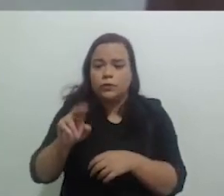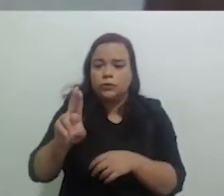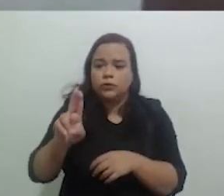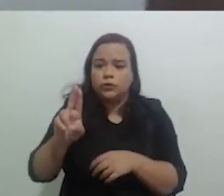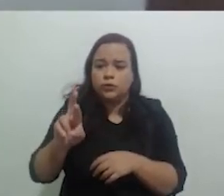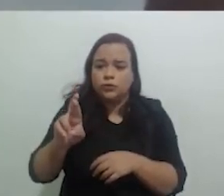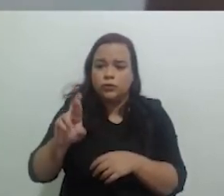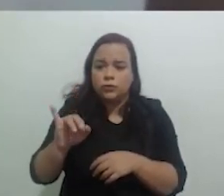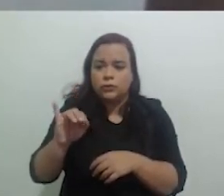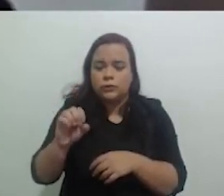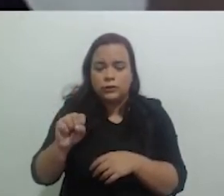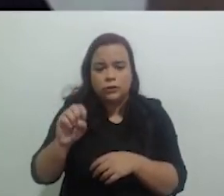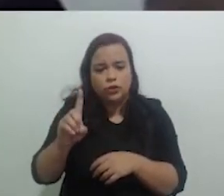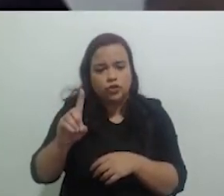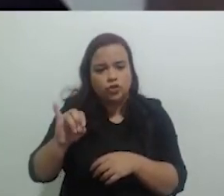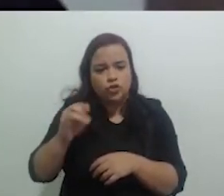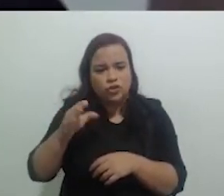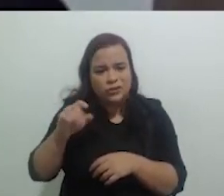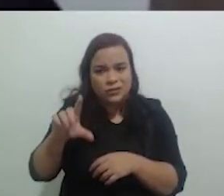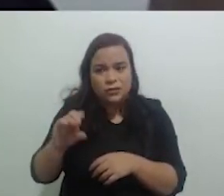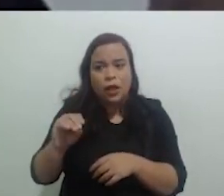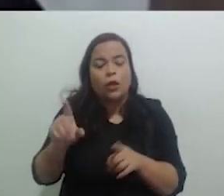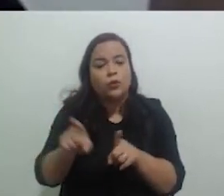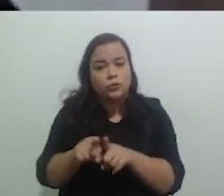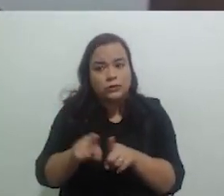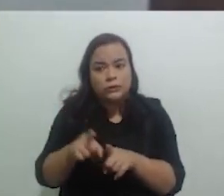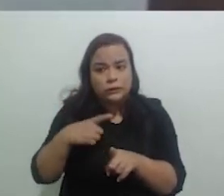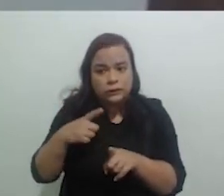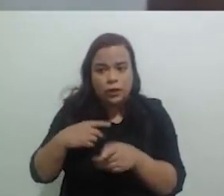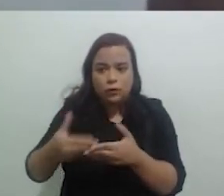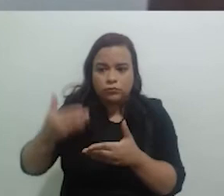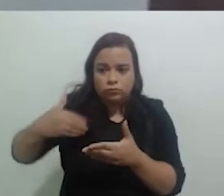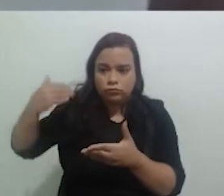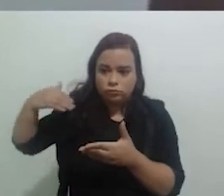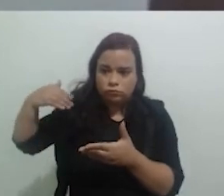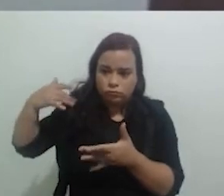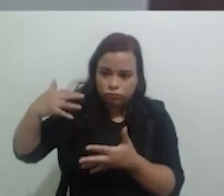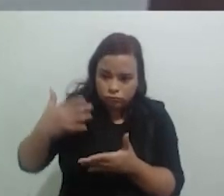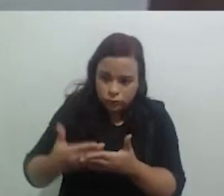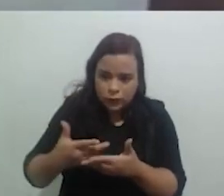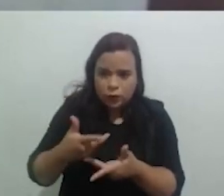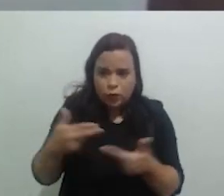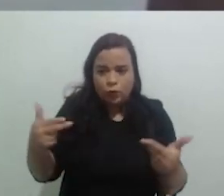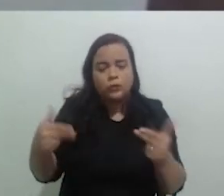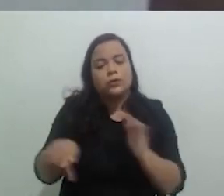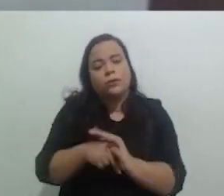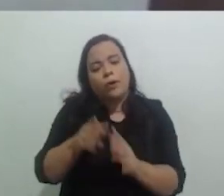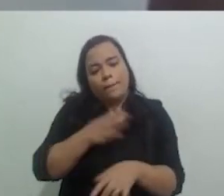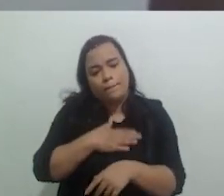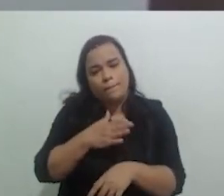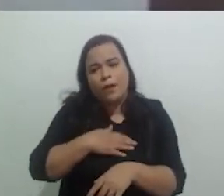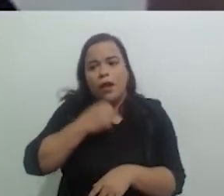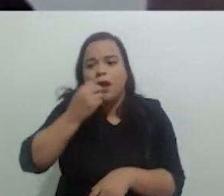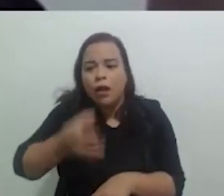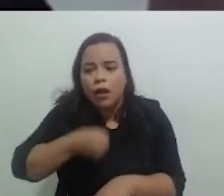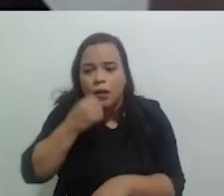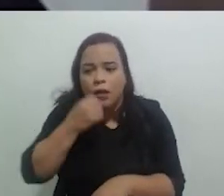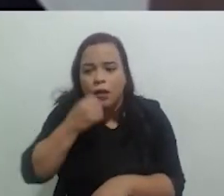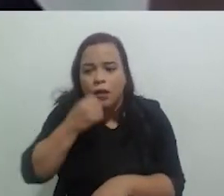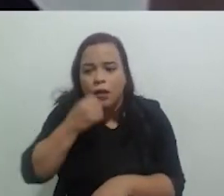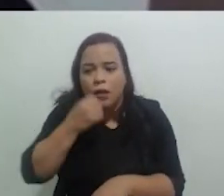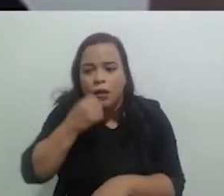desse sentido, inclusive da minha relatoria. Mas me parece que a matéria em si já transborda